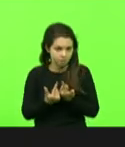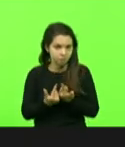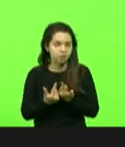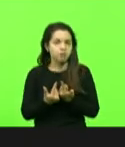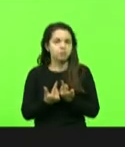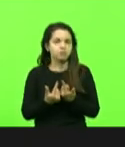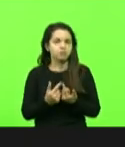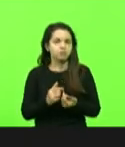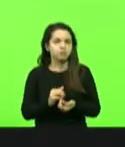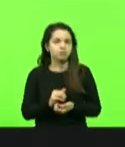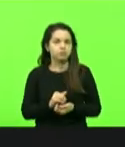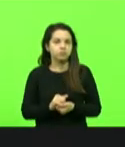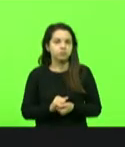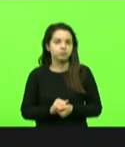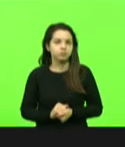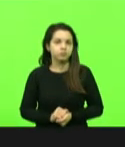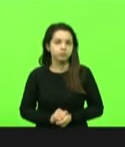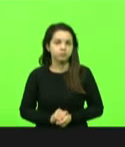pude destacar que